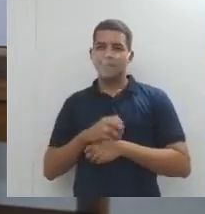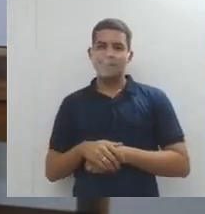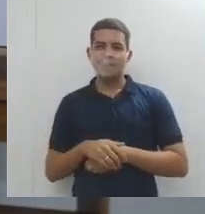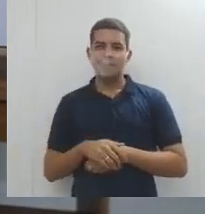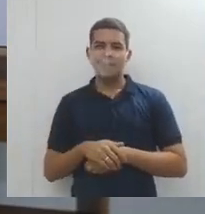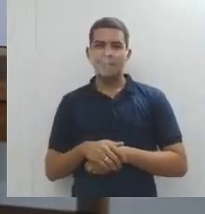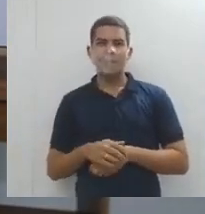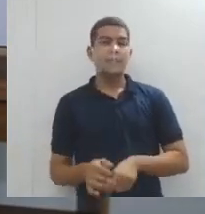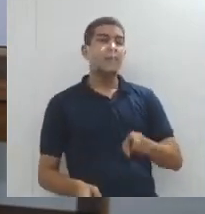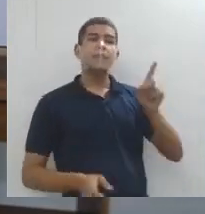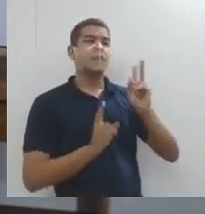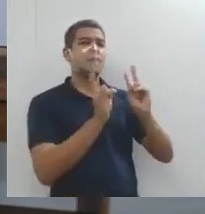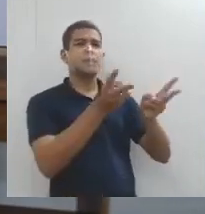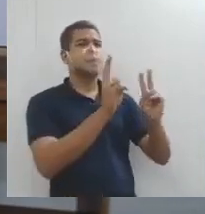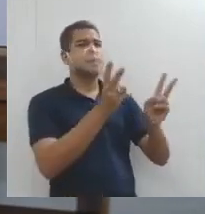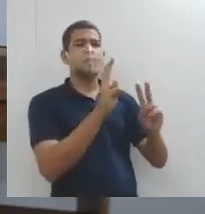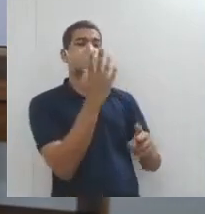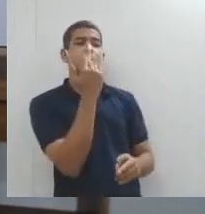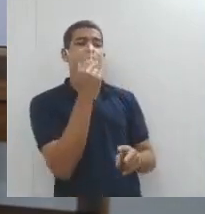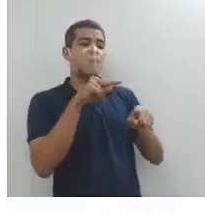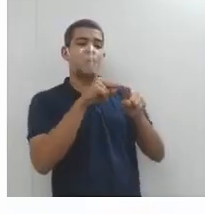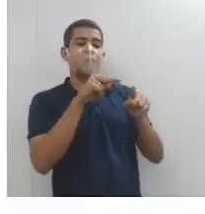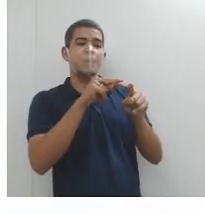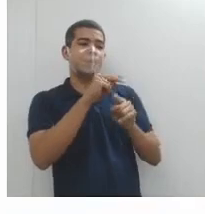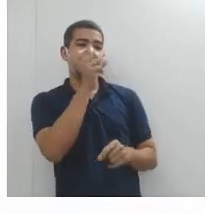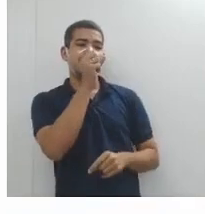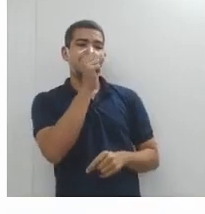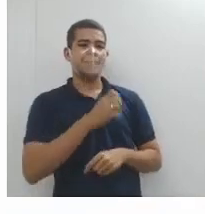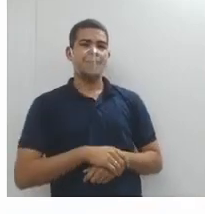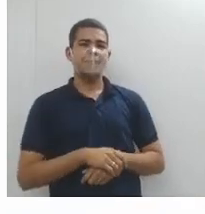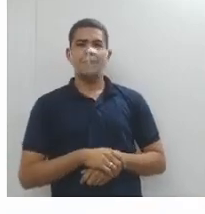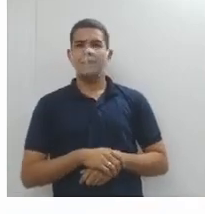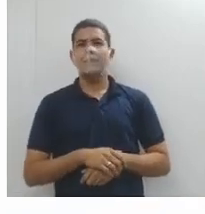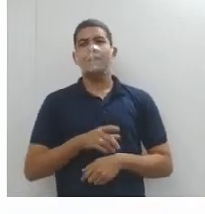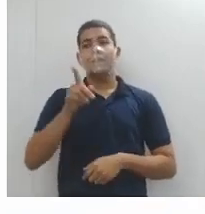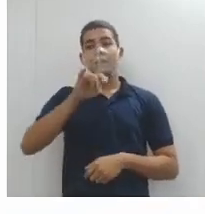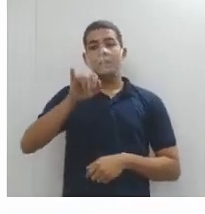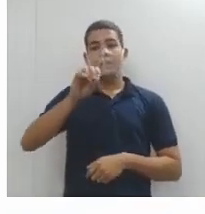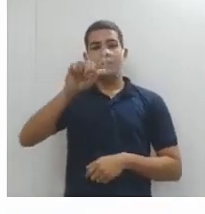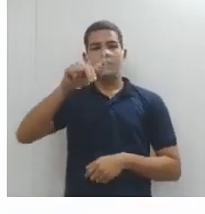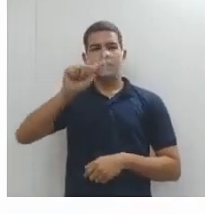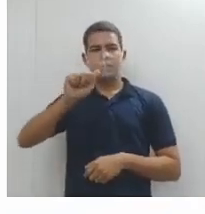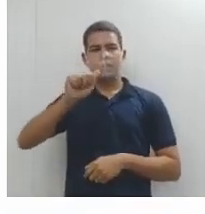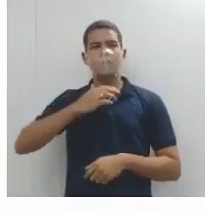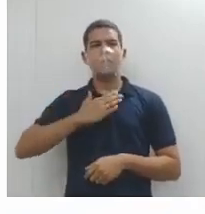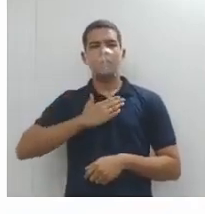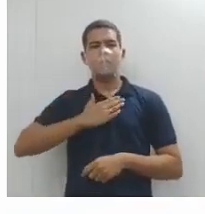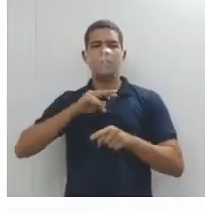ela sempre come pizza aos sábados, e a terceira frase é: Joana gosta de